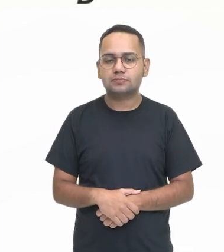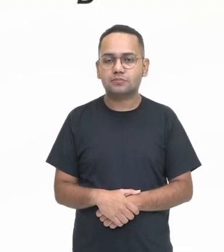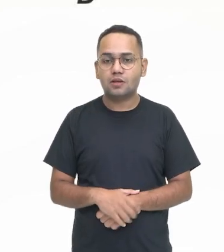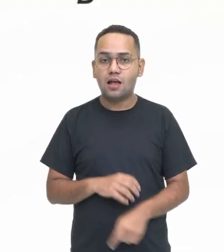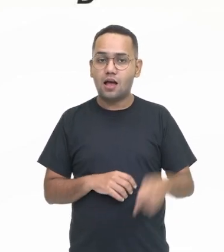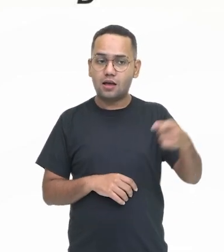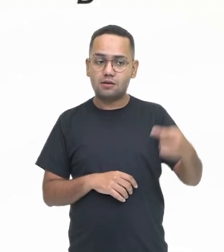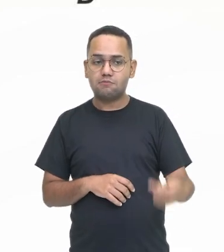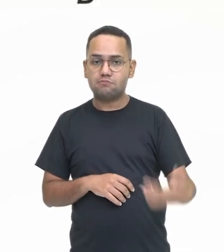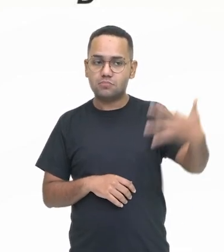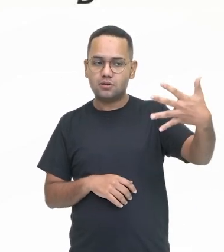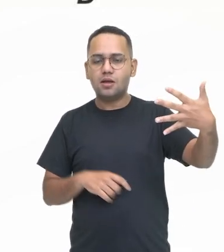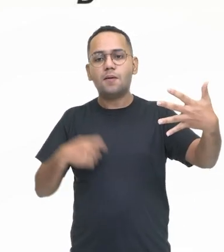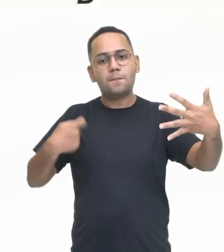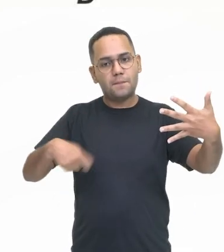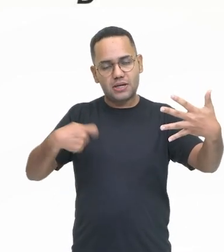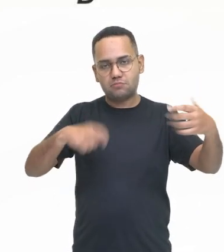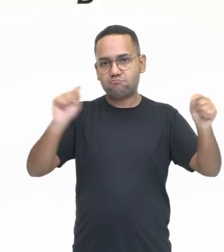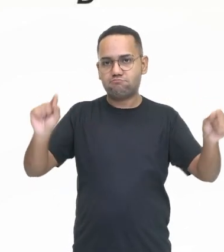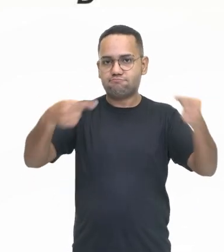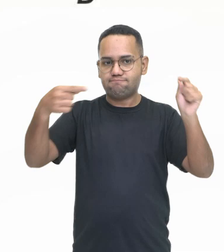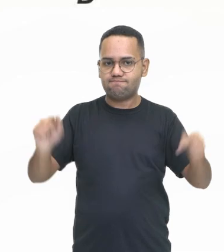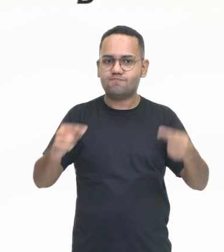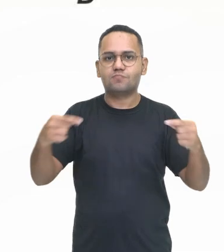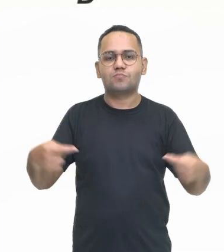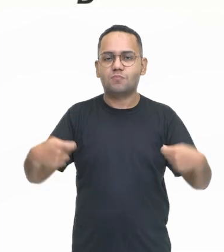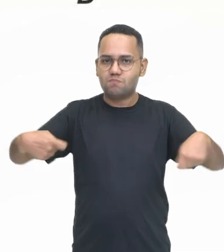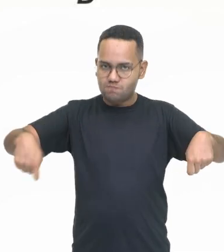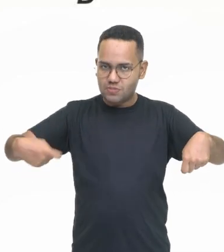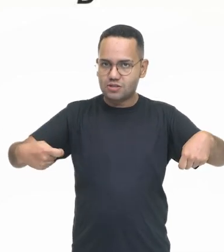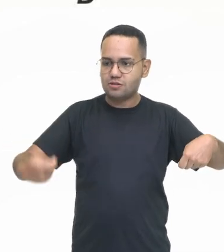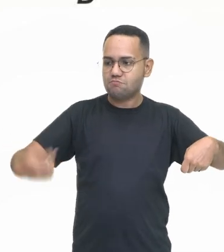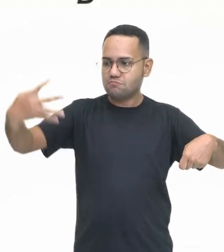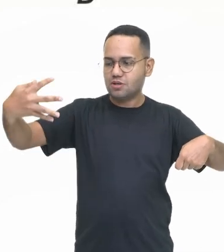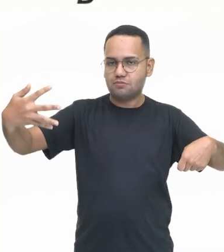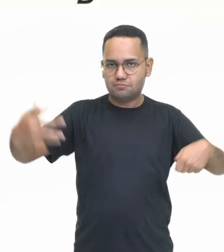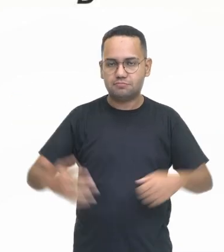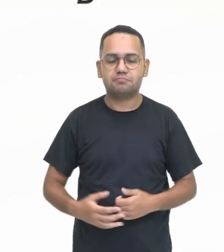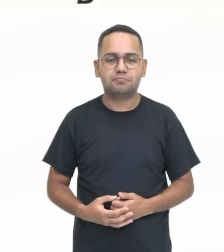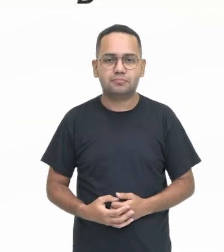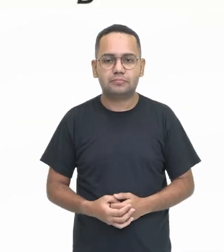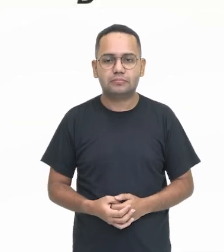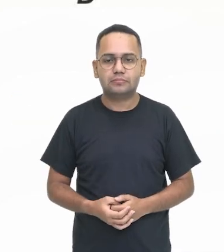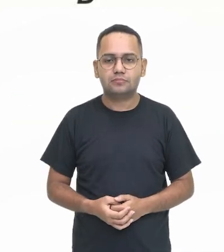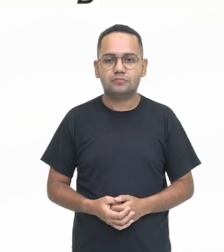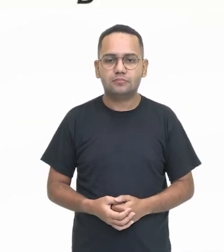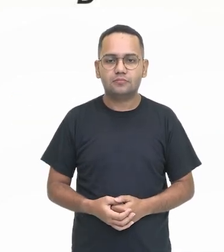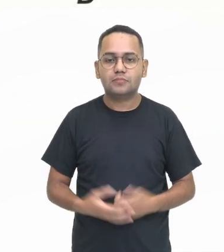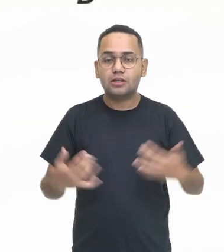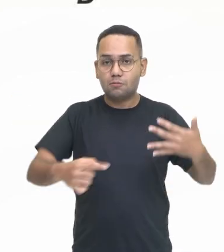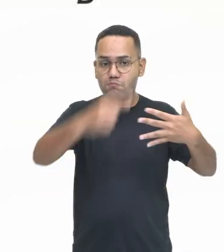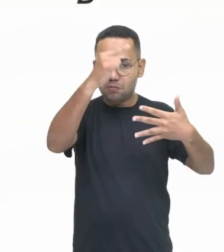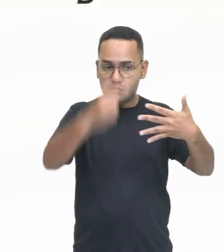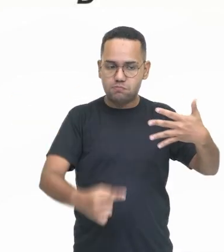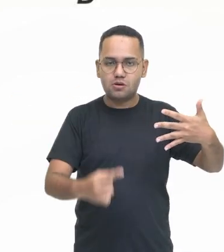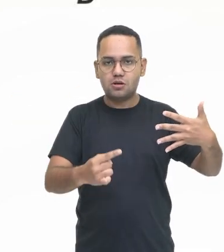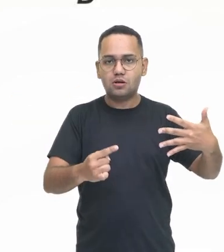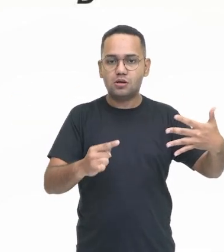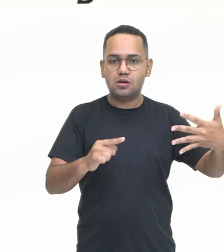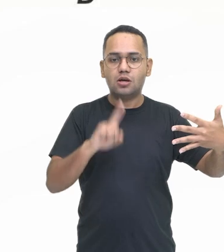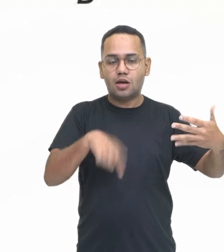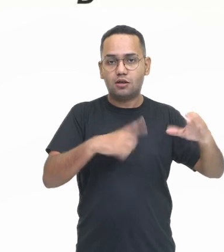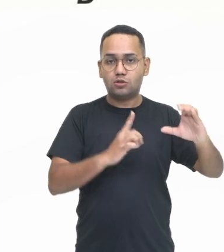todos eles devem estar relacionados, né? Todos eles devem ter um correspondente no conjunto B. Então, todo esse conjunto aqui nós chamamos